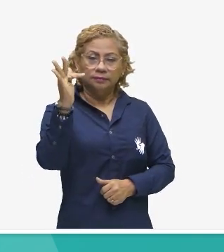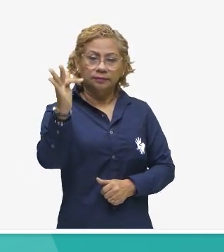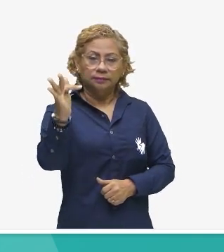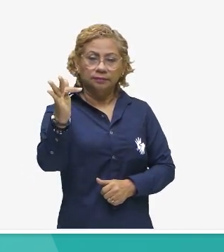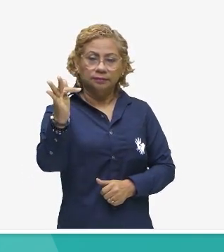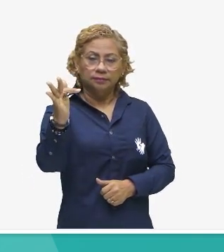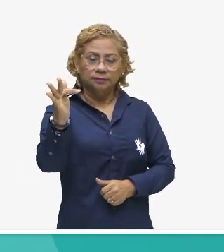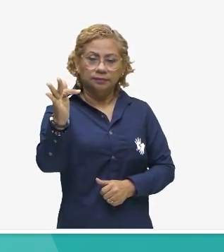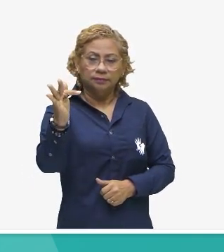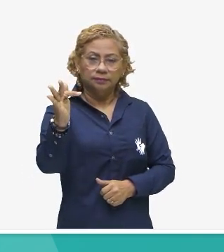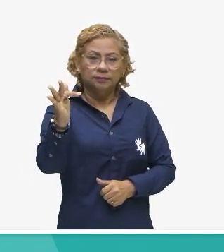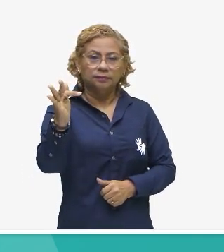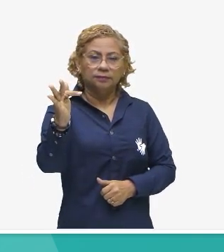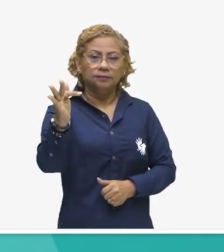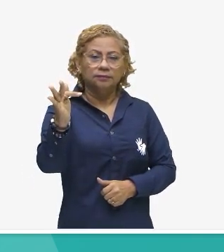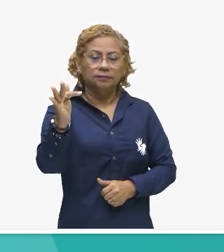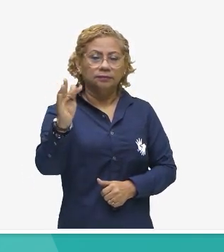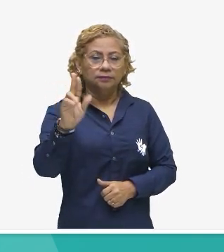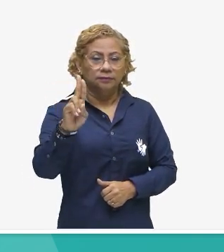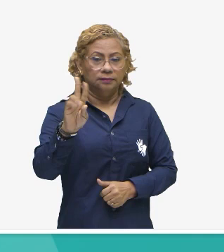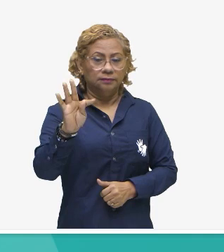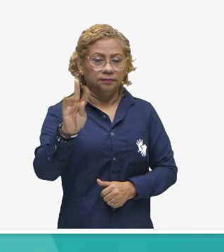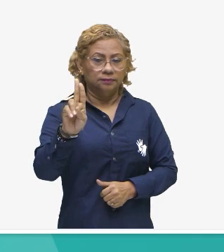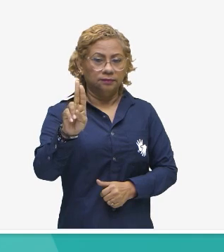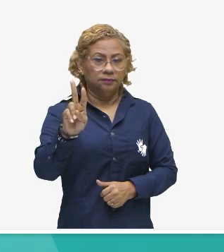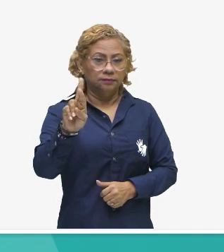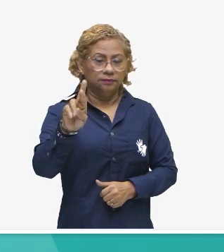representa uma ação que